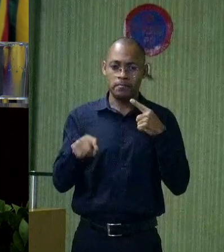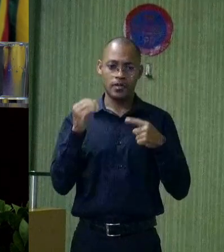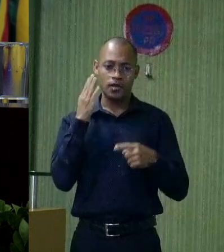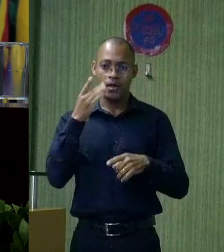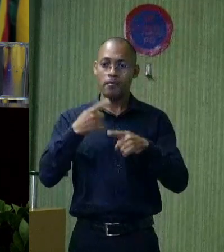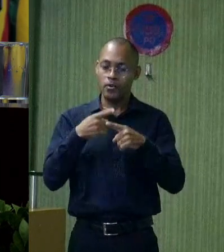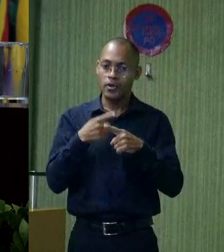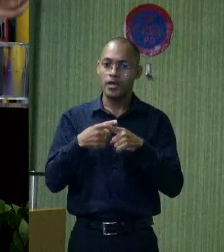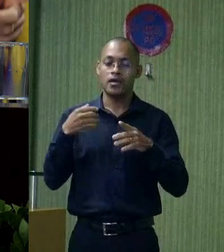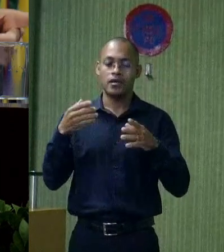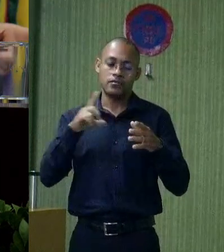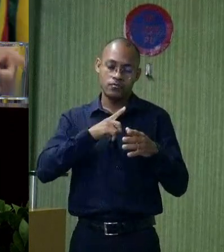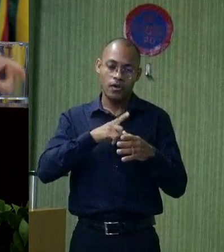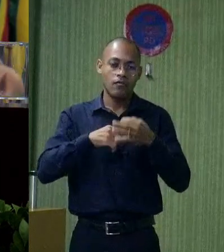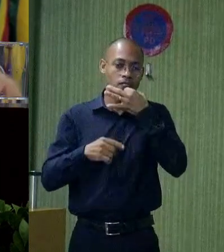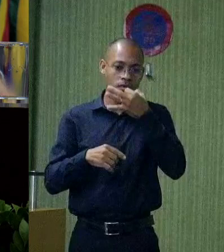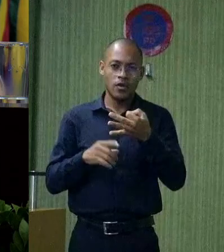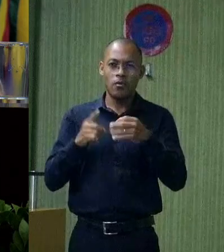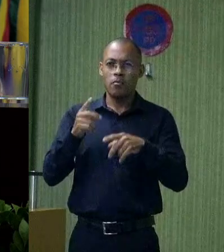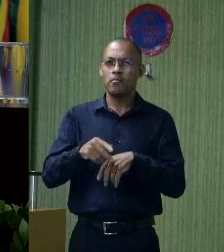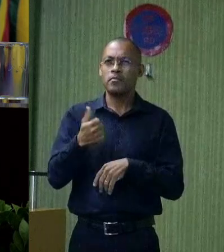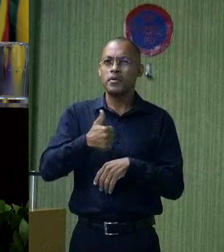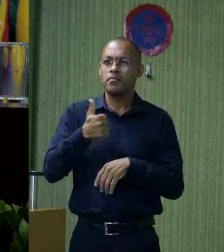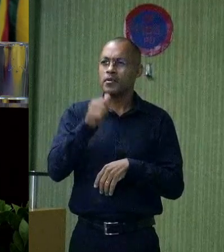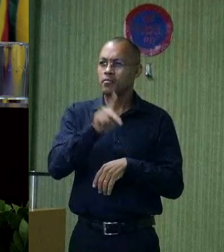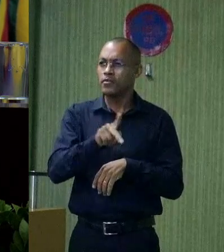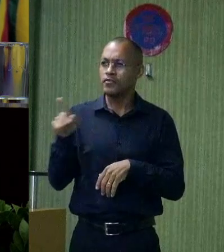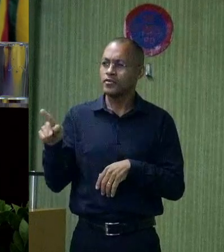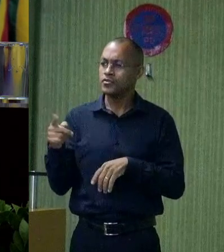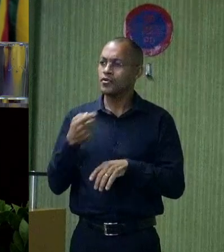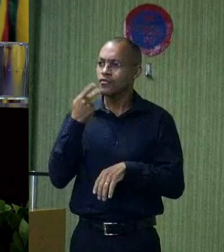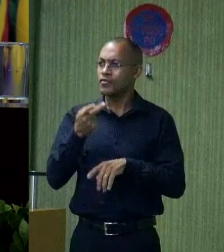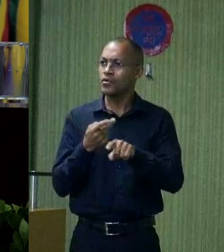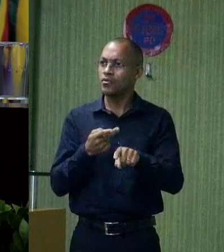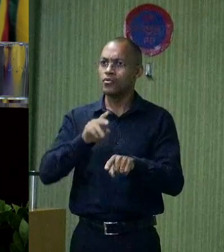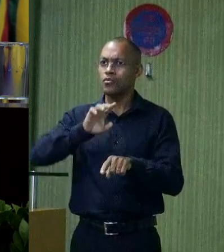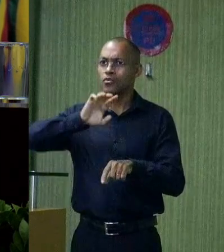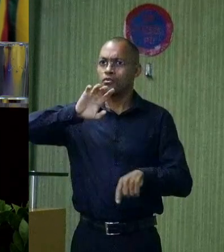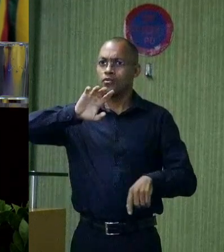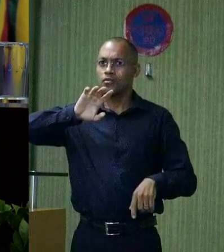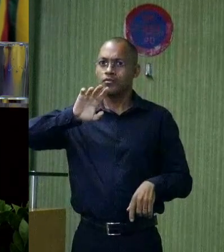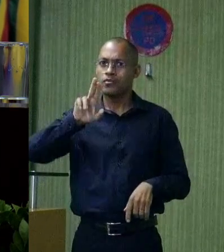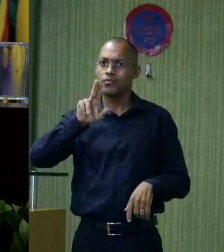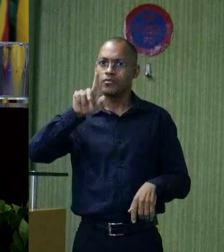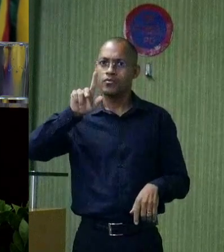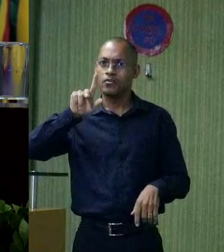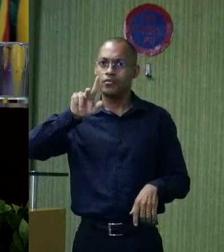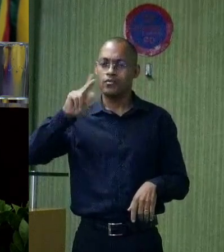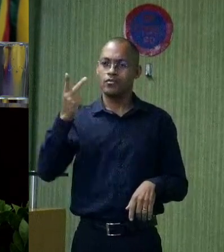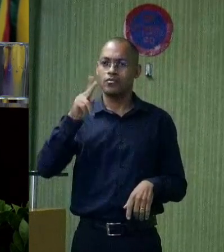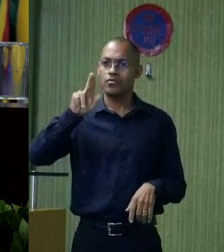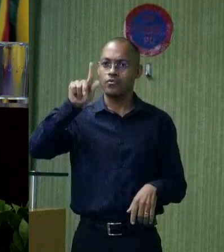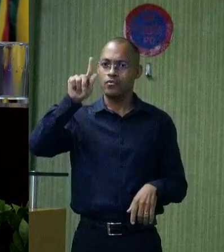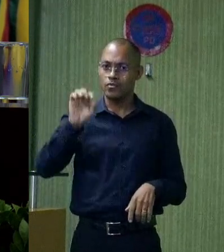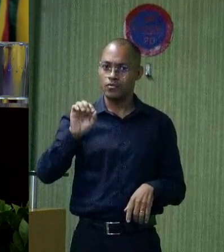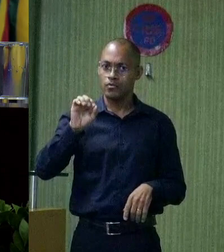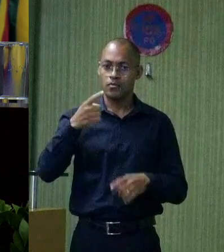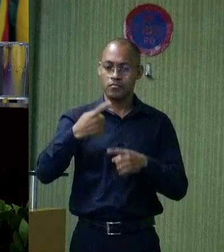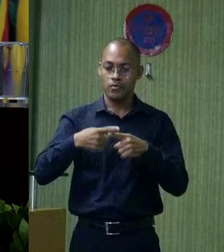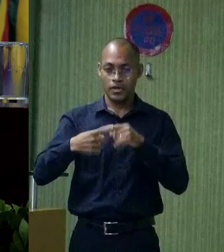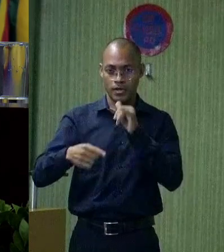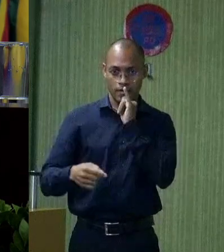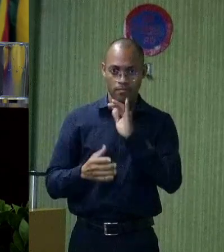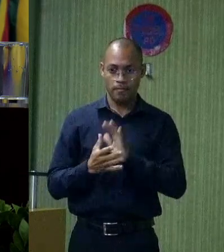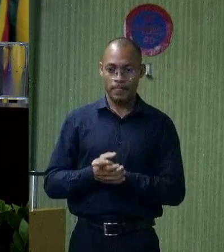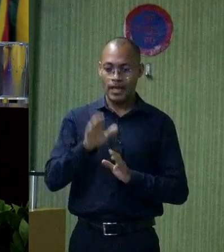colocado aqui pelo primeiro professor que eu esqueci o nome dele por sinal muito bom professor h a a criança